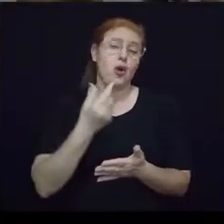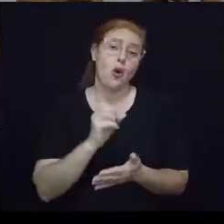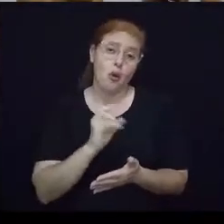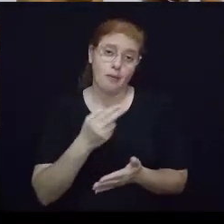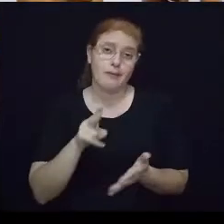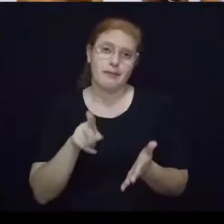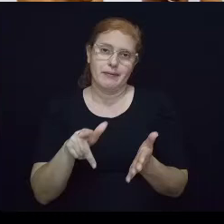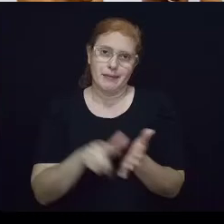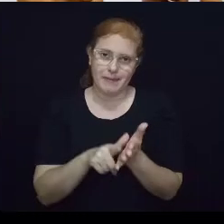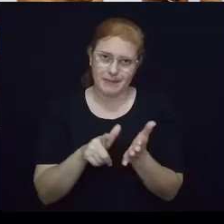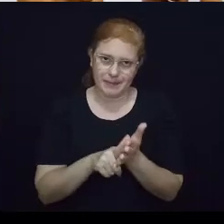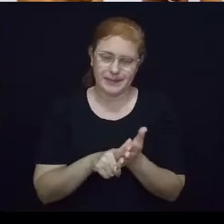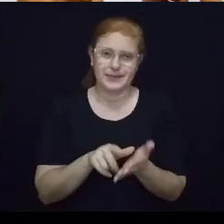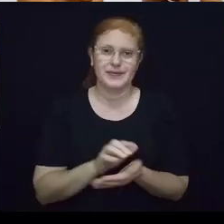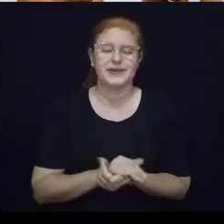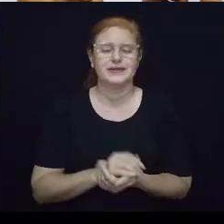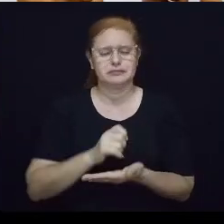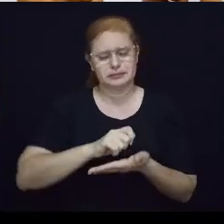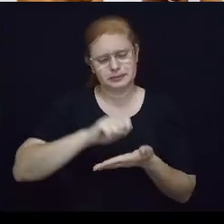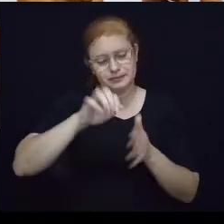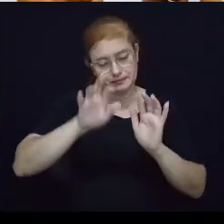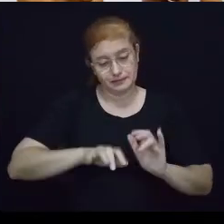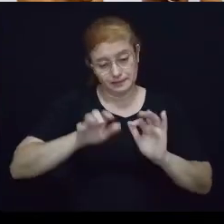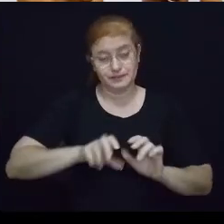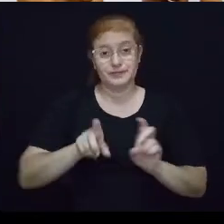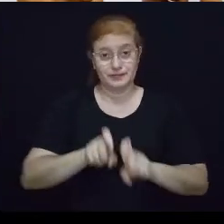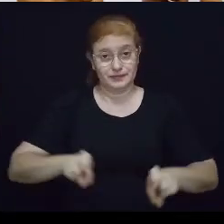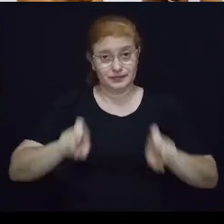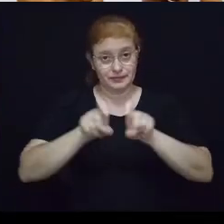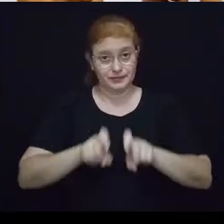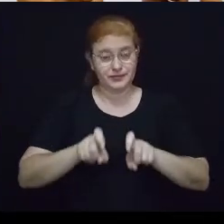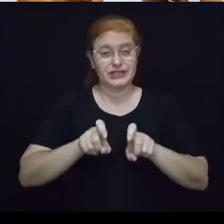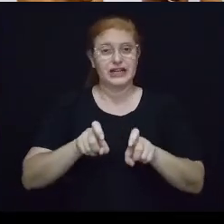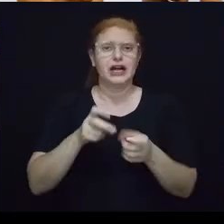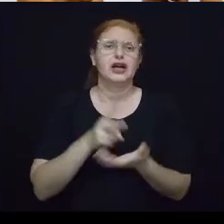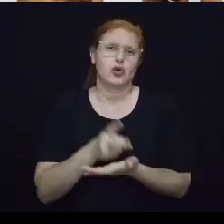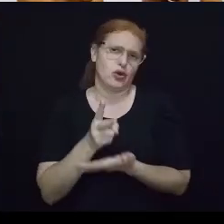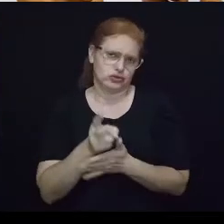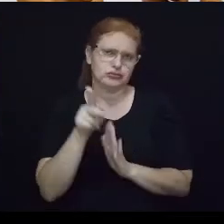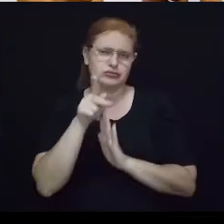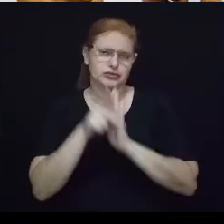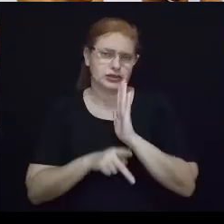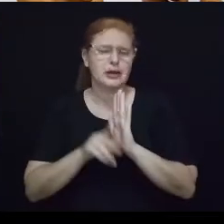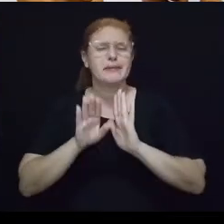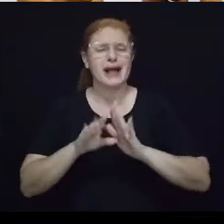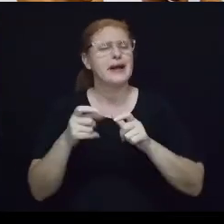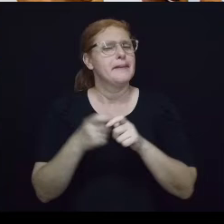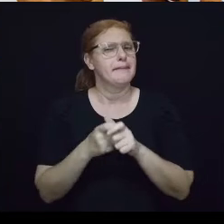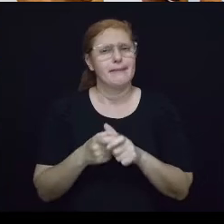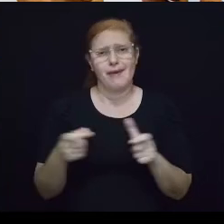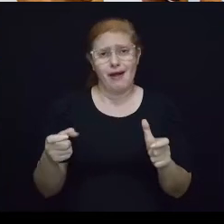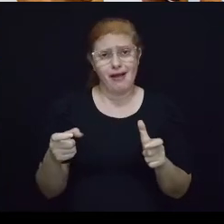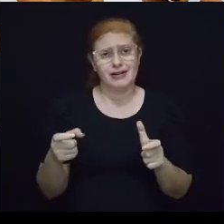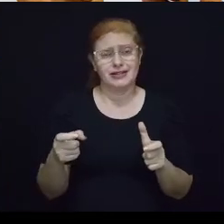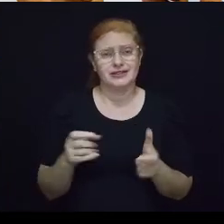papel, na minha anotação no computador, aquilo segue adiante. Mas a maioria